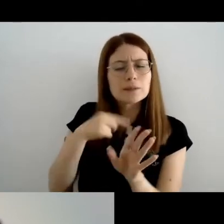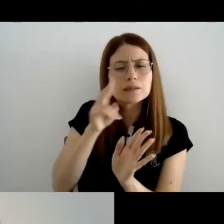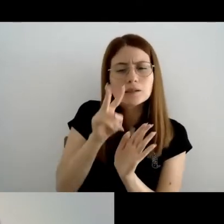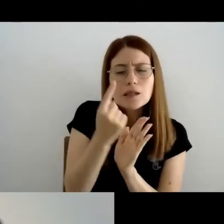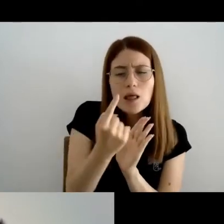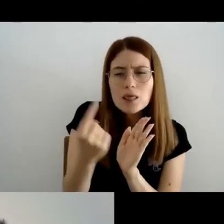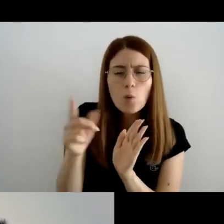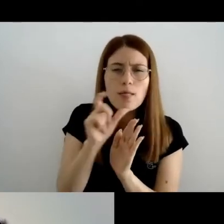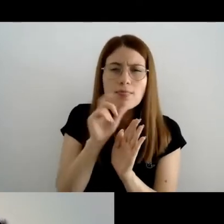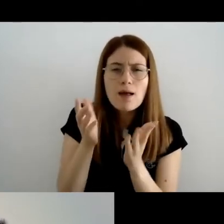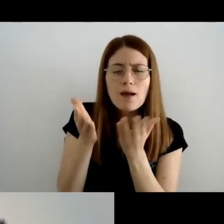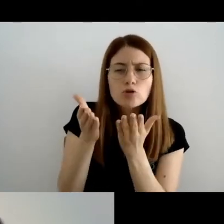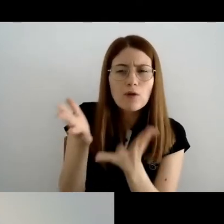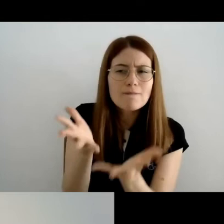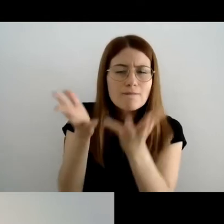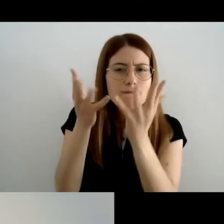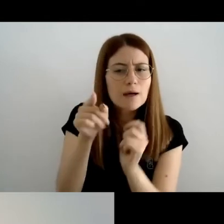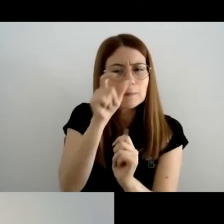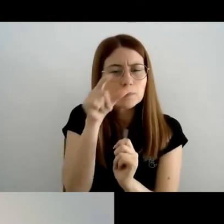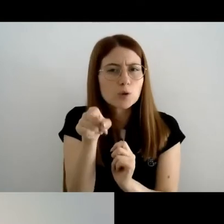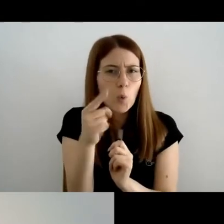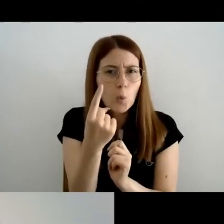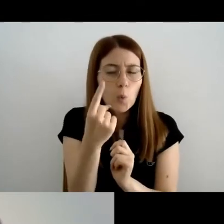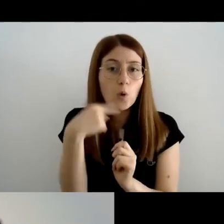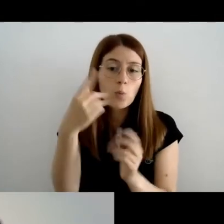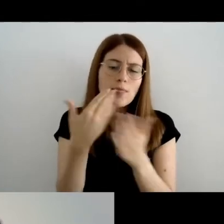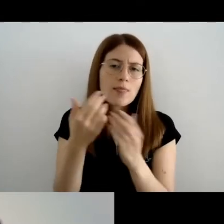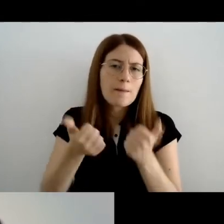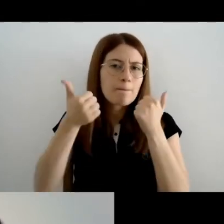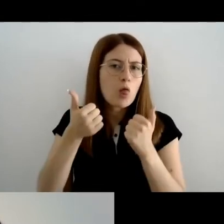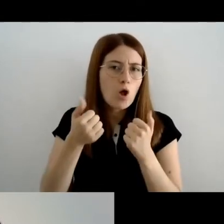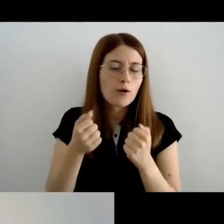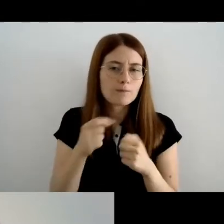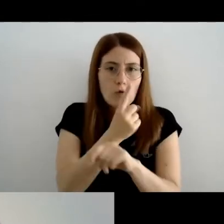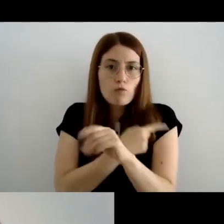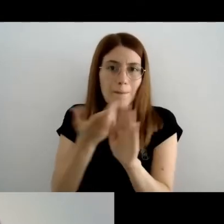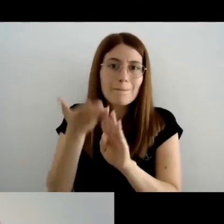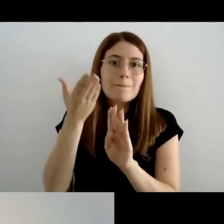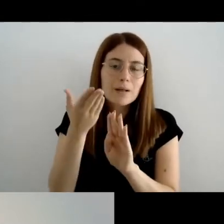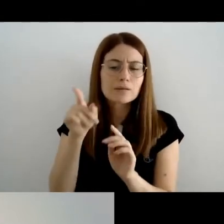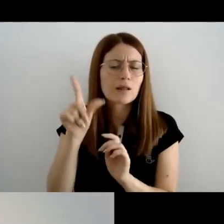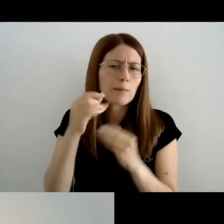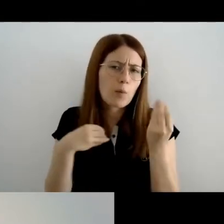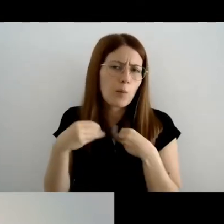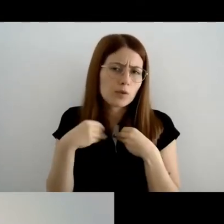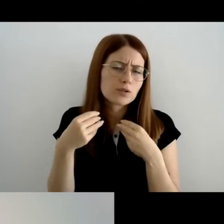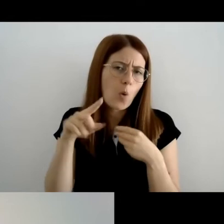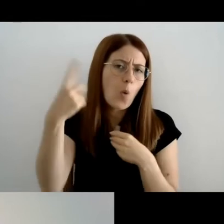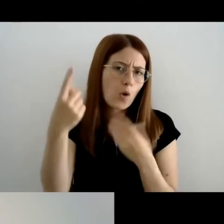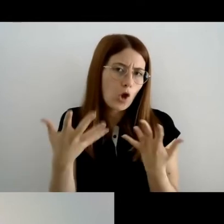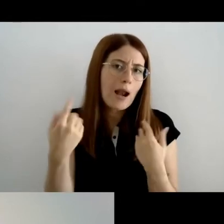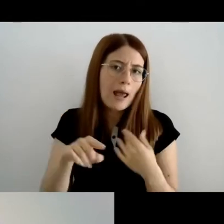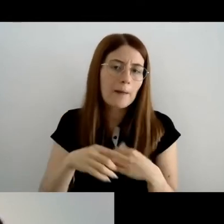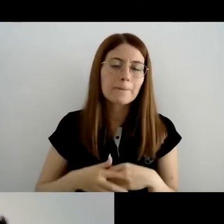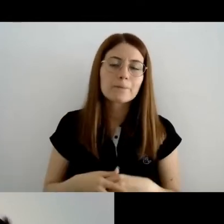para potenciar o atleta, para dessa forma depois também o coletivo sair reforçado. E essa é outra preocupação.